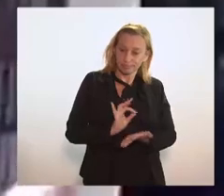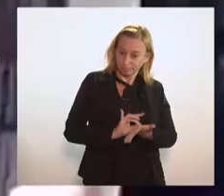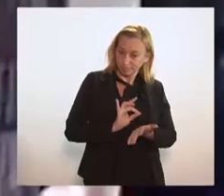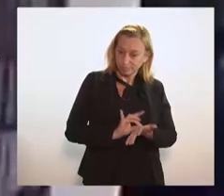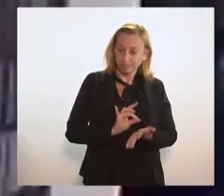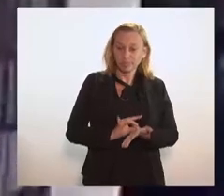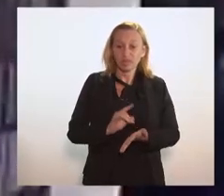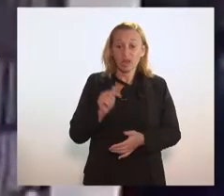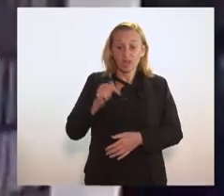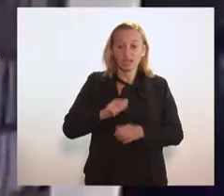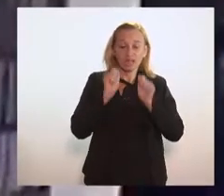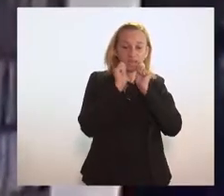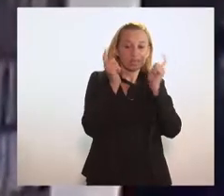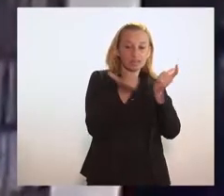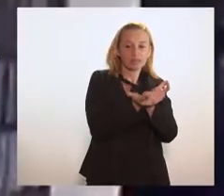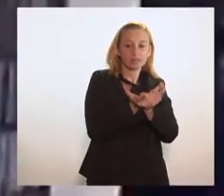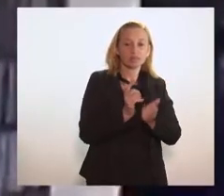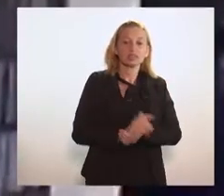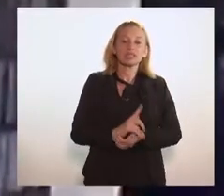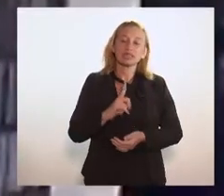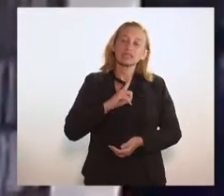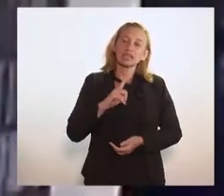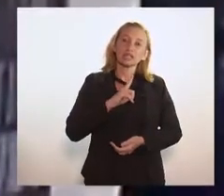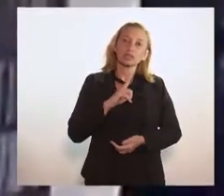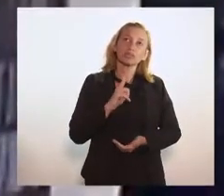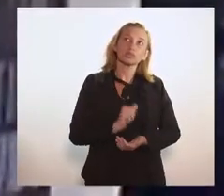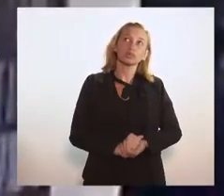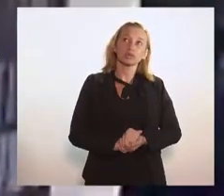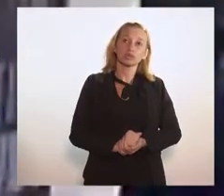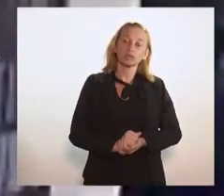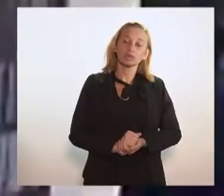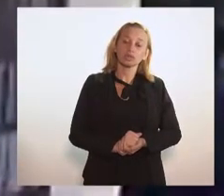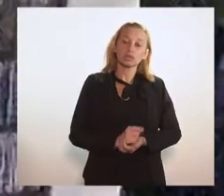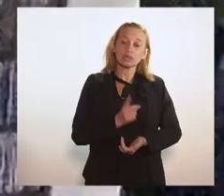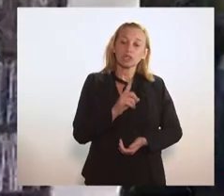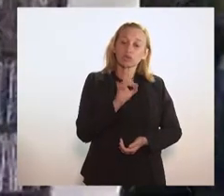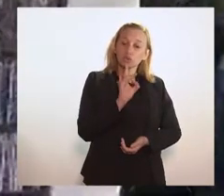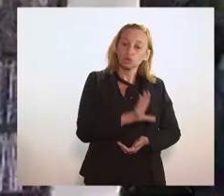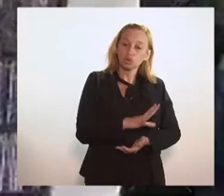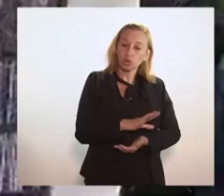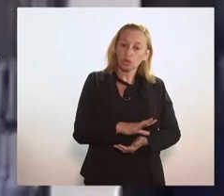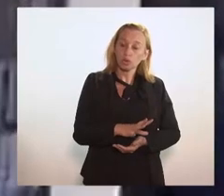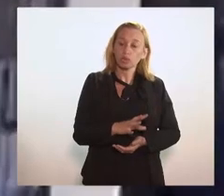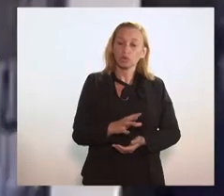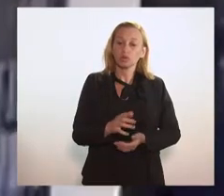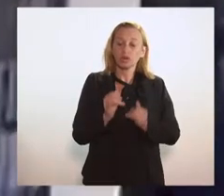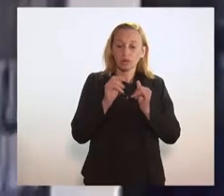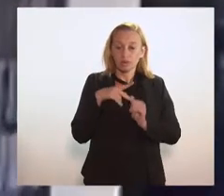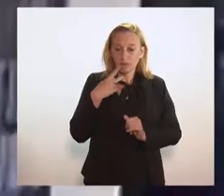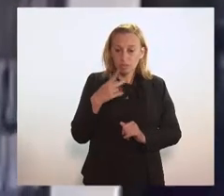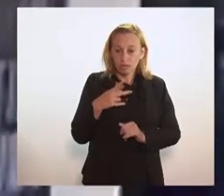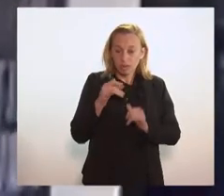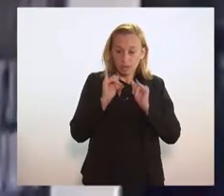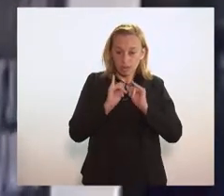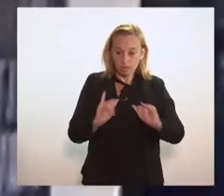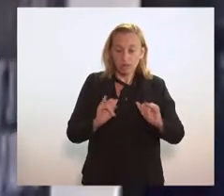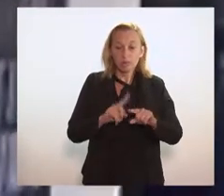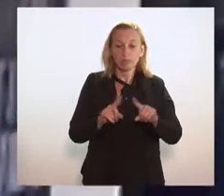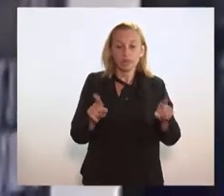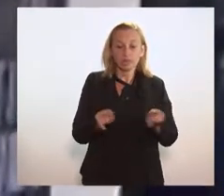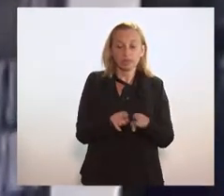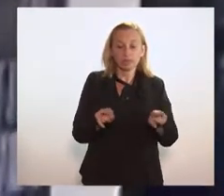olha, aqui na Assembleia Legislativa, nós temos feito não só pronunciamentos, mas nós temos